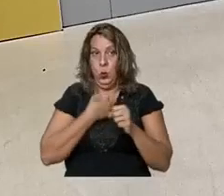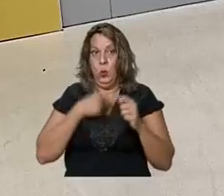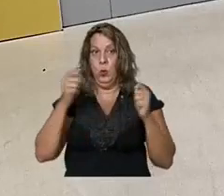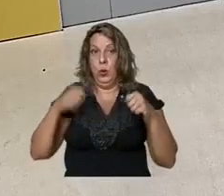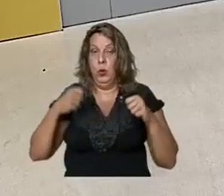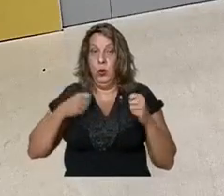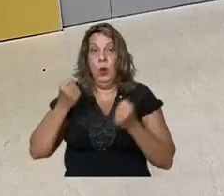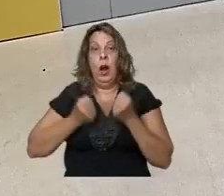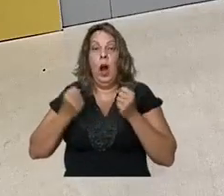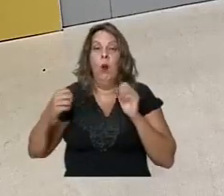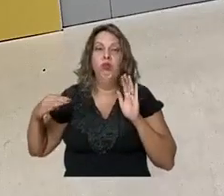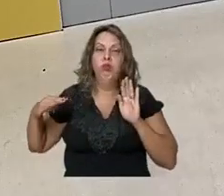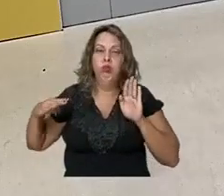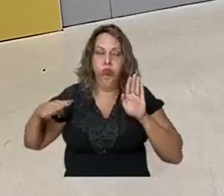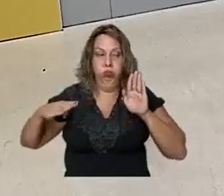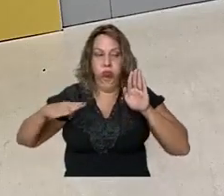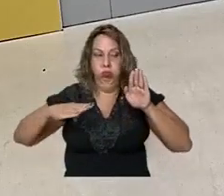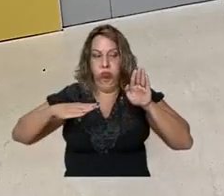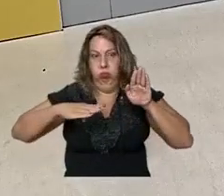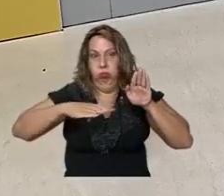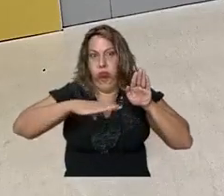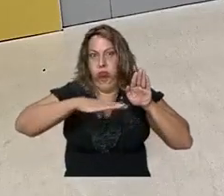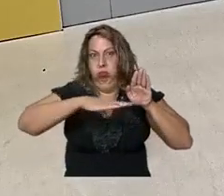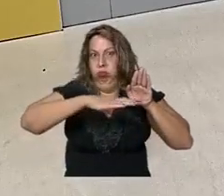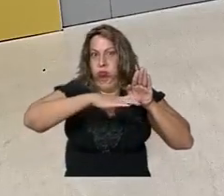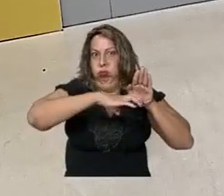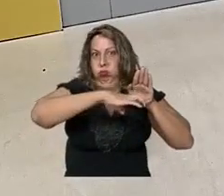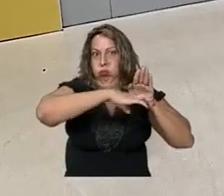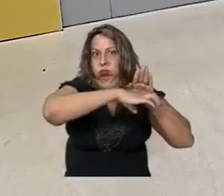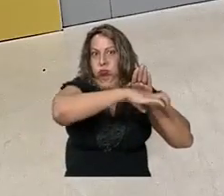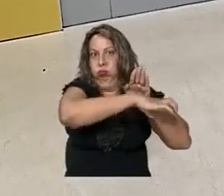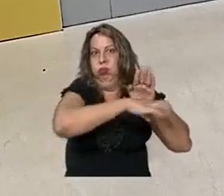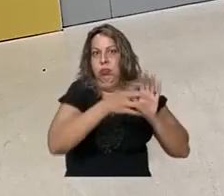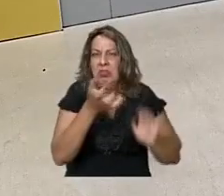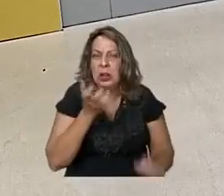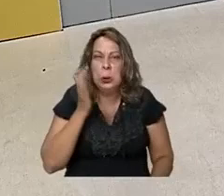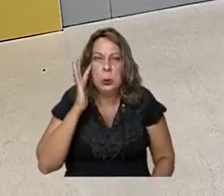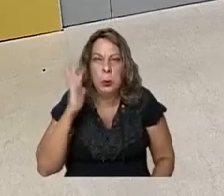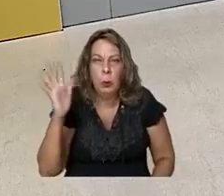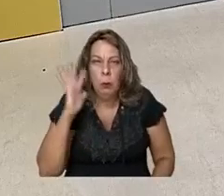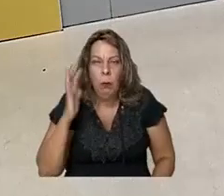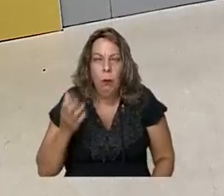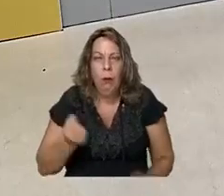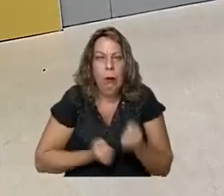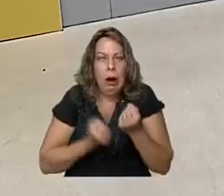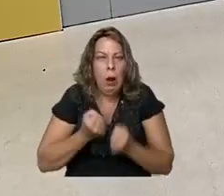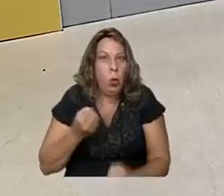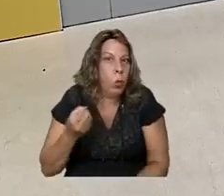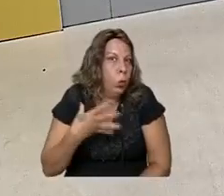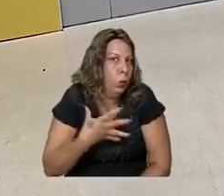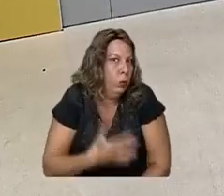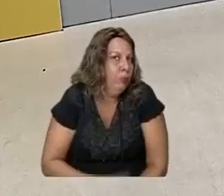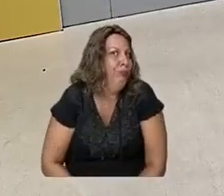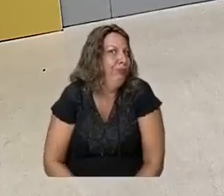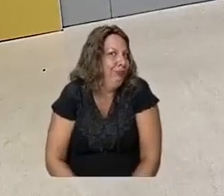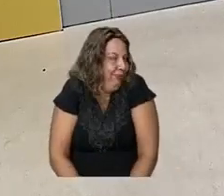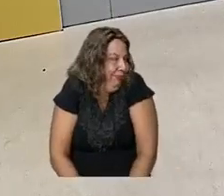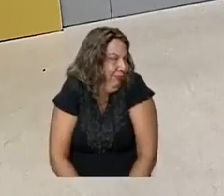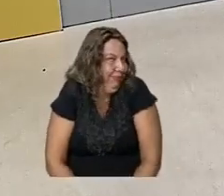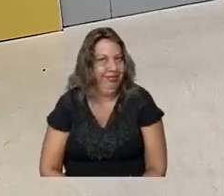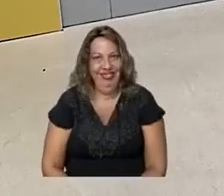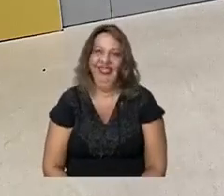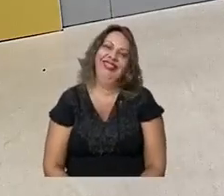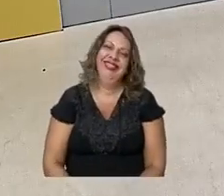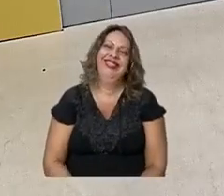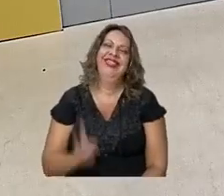coisa boa! Quem nunca, né? Quem nunca sonhou com um carro novo, um prêmio do Caju Cap. Falando em quem nunca, quero